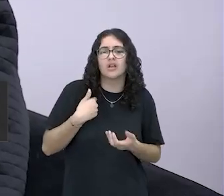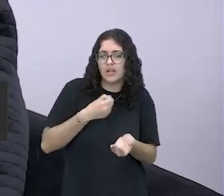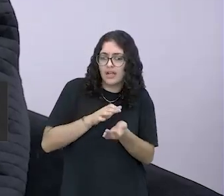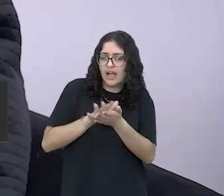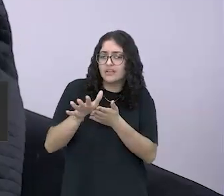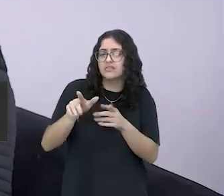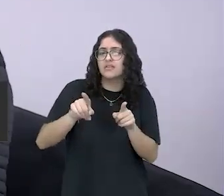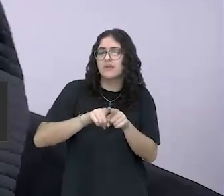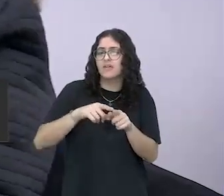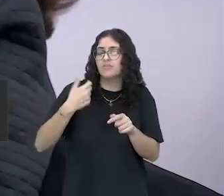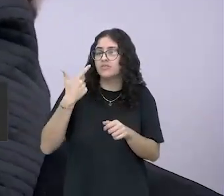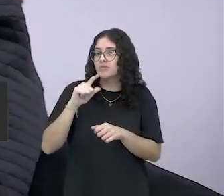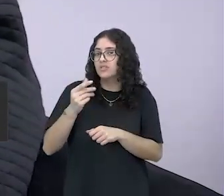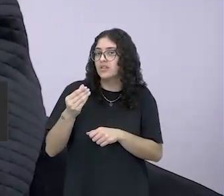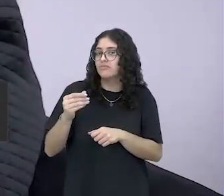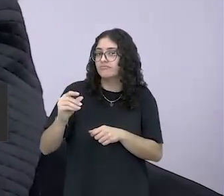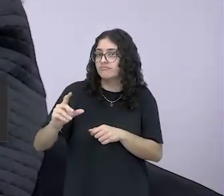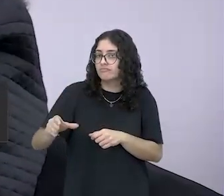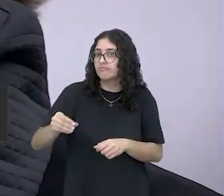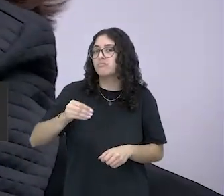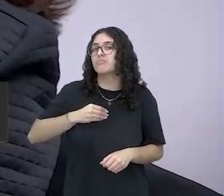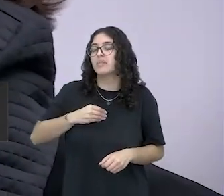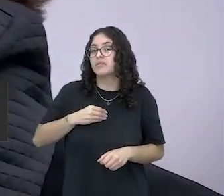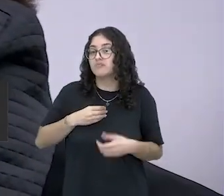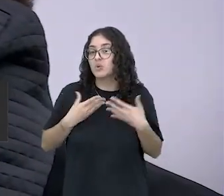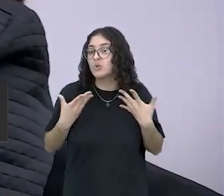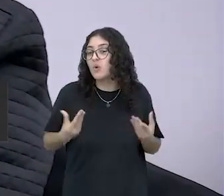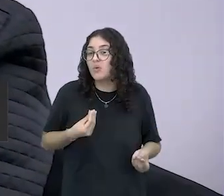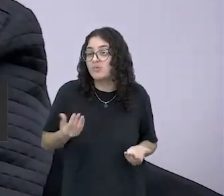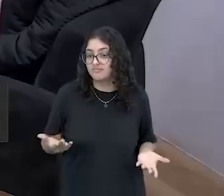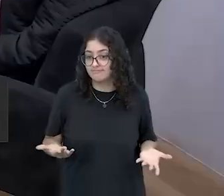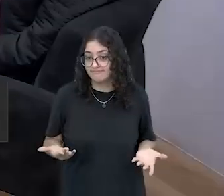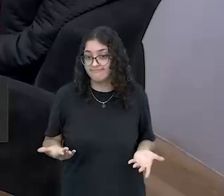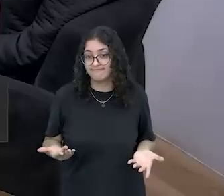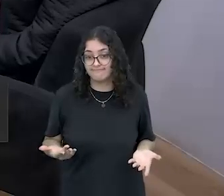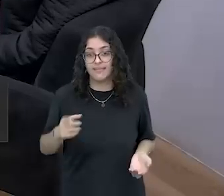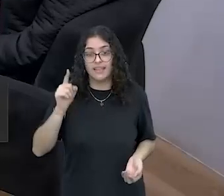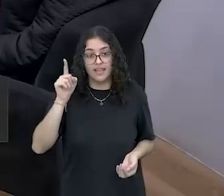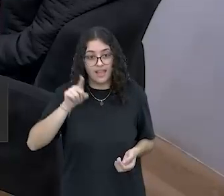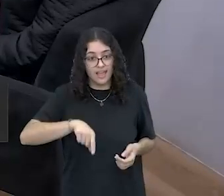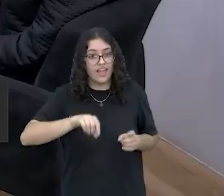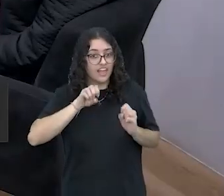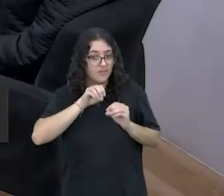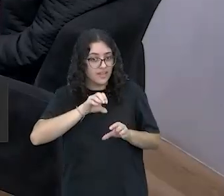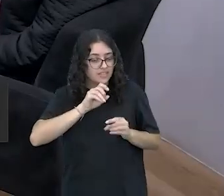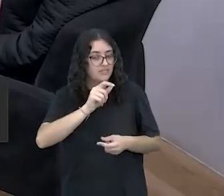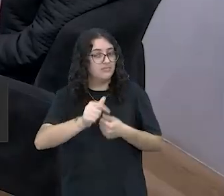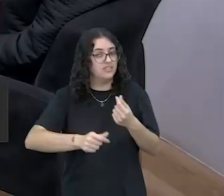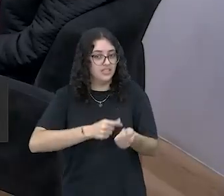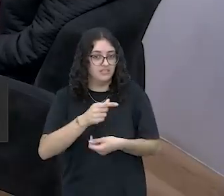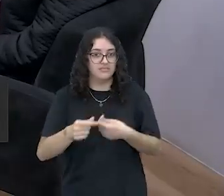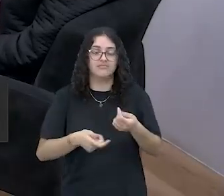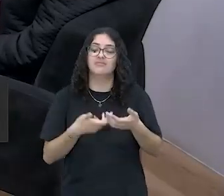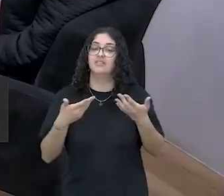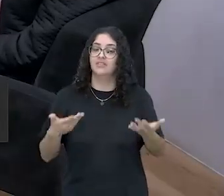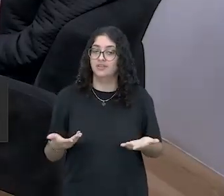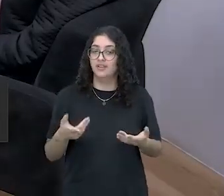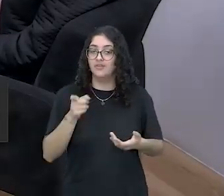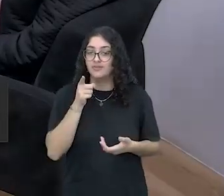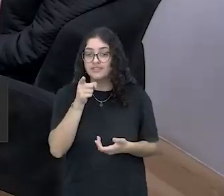quanto você vai ter de lucro, né, professores? Senão, como é que Exatamente. fica? Essa é a nossa educação financeira, né? Para